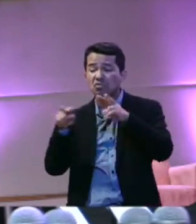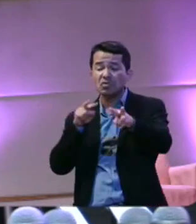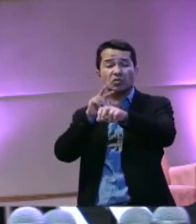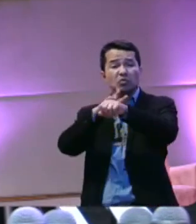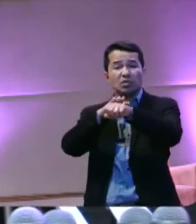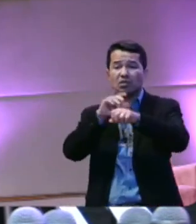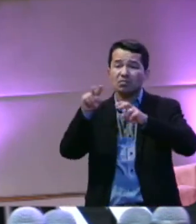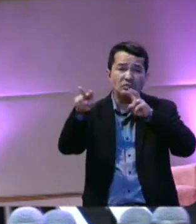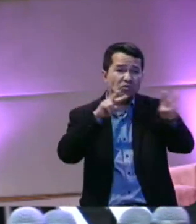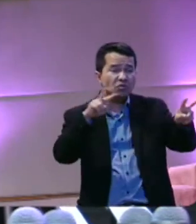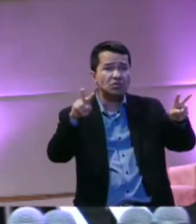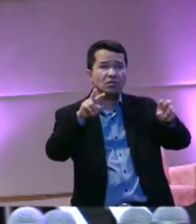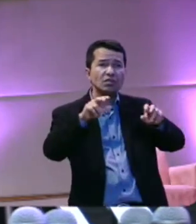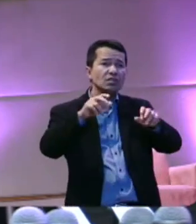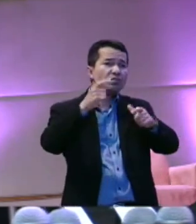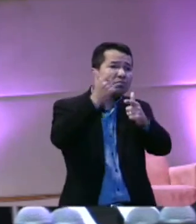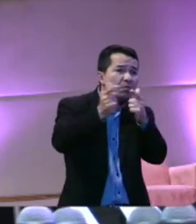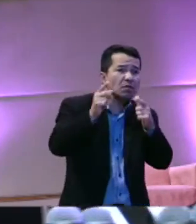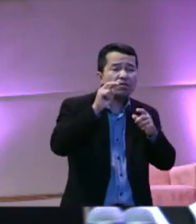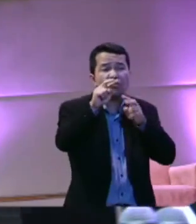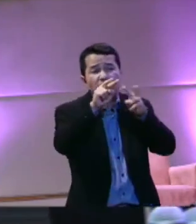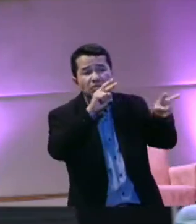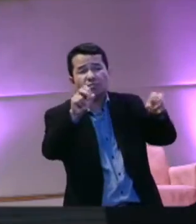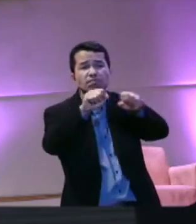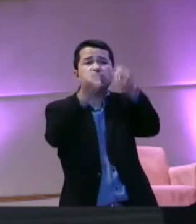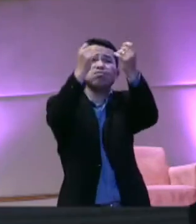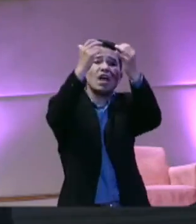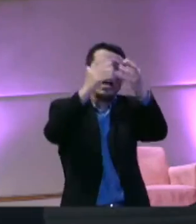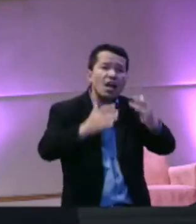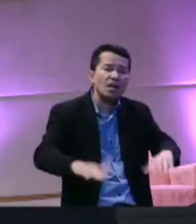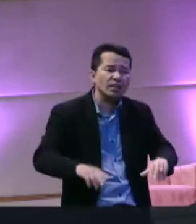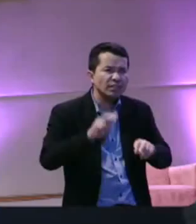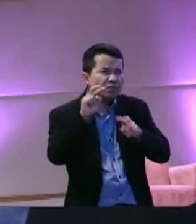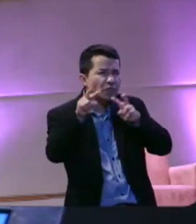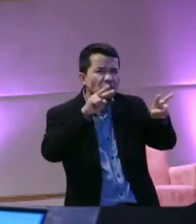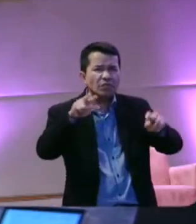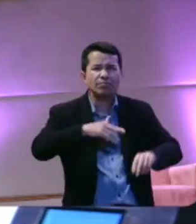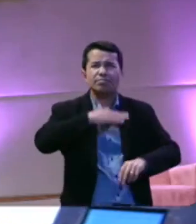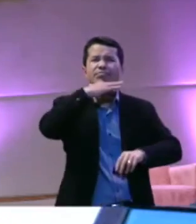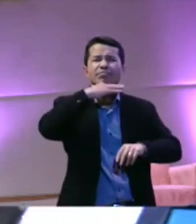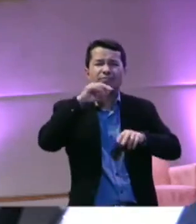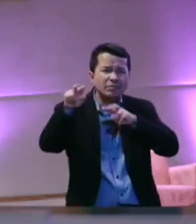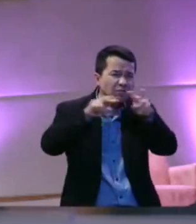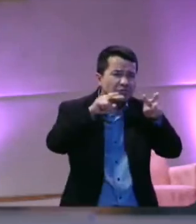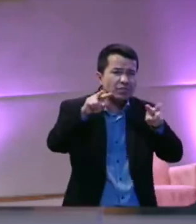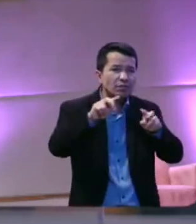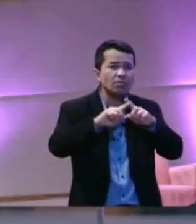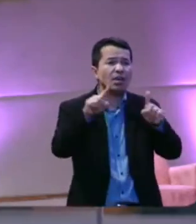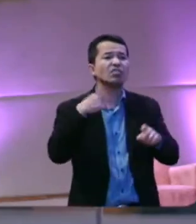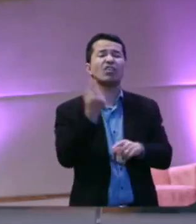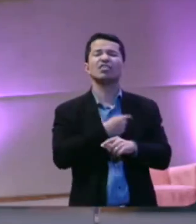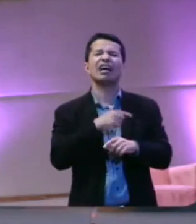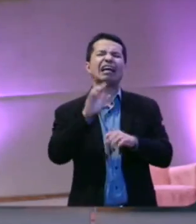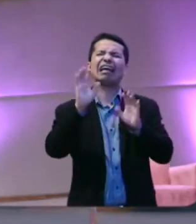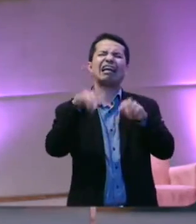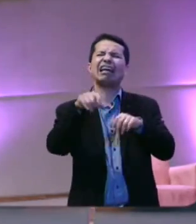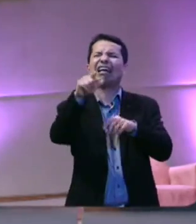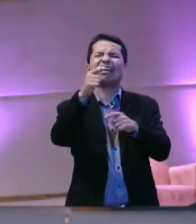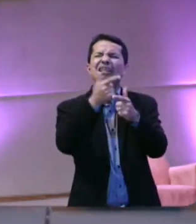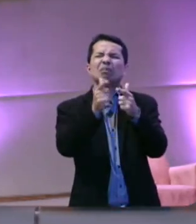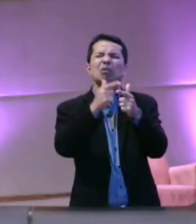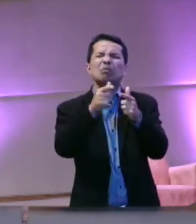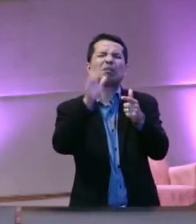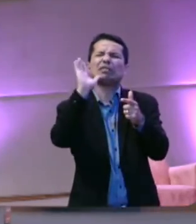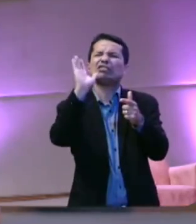uma tragédia atrás da outra. E aquilo me fez pensar como nós nos tornamos insensíveis. Ah, mais uma coisa.